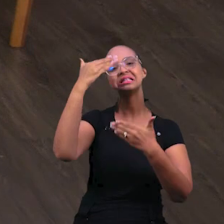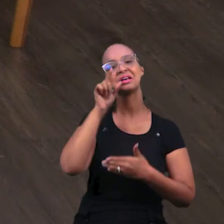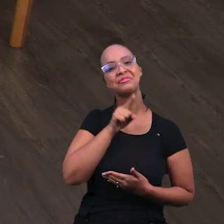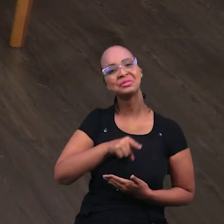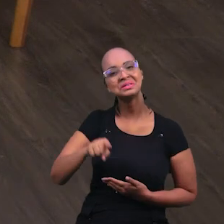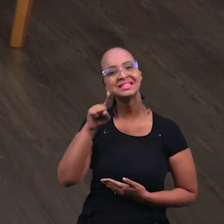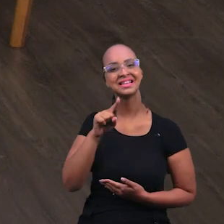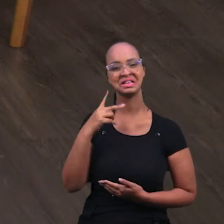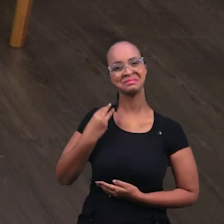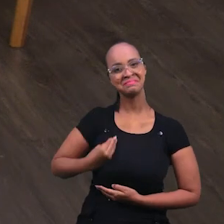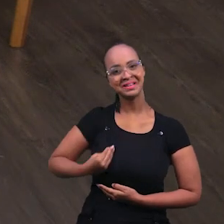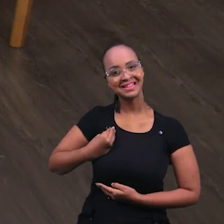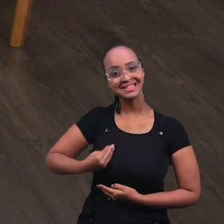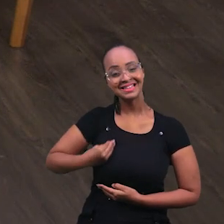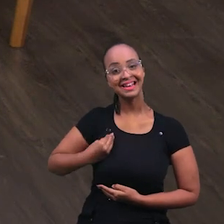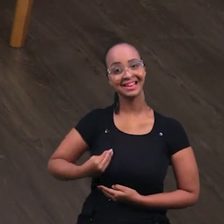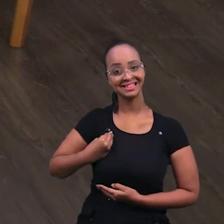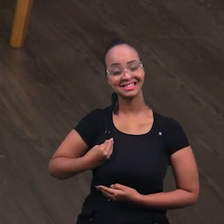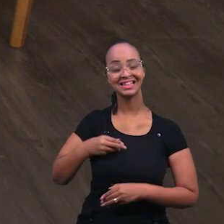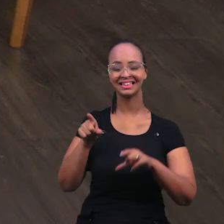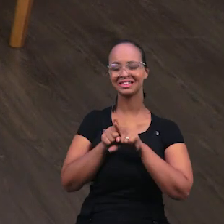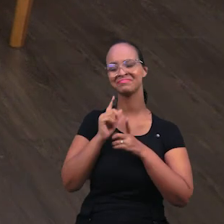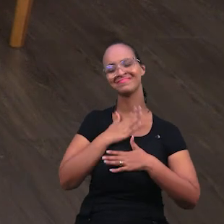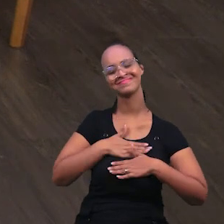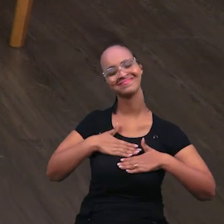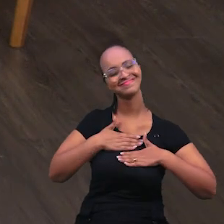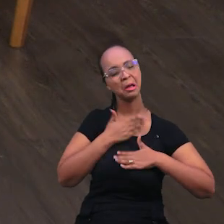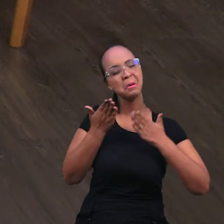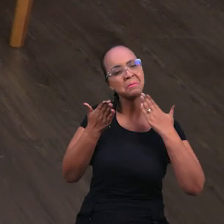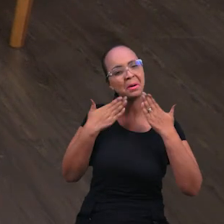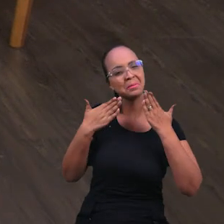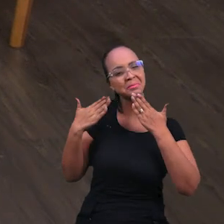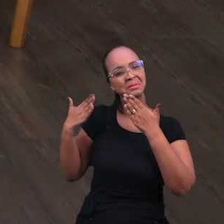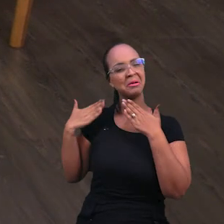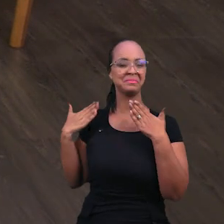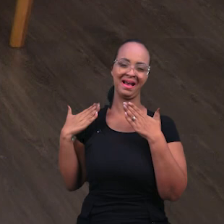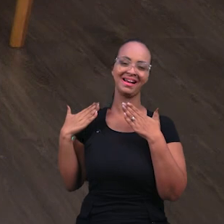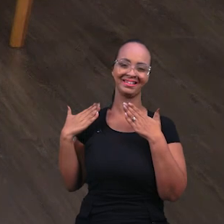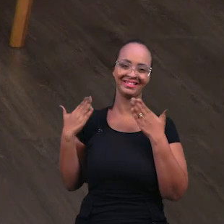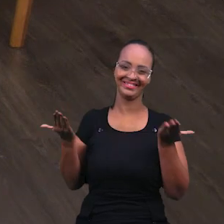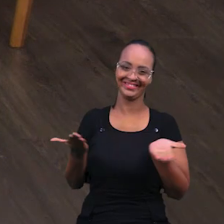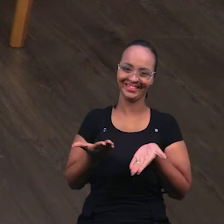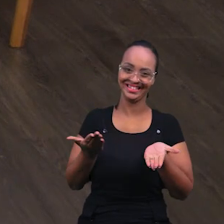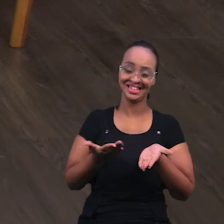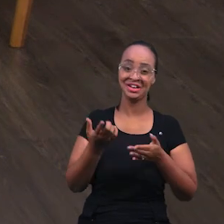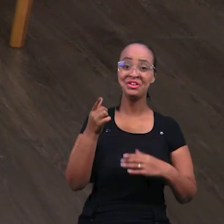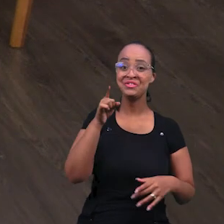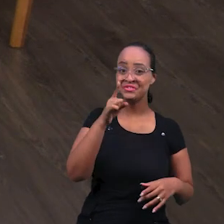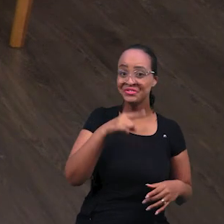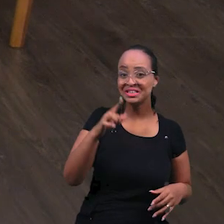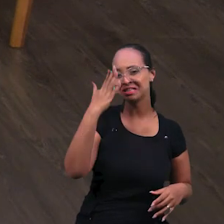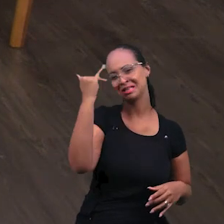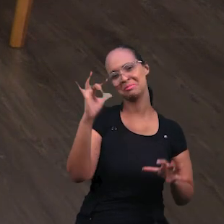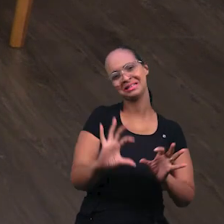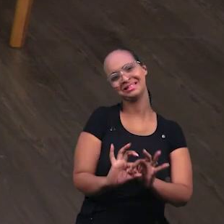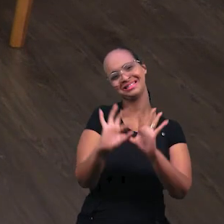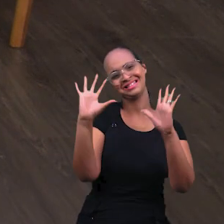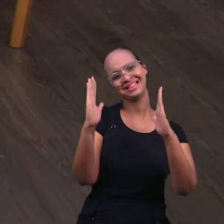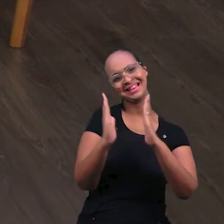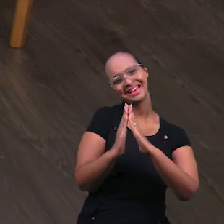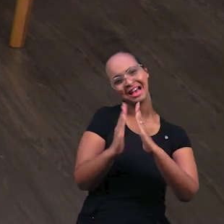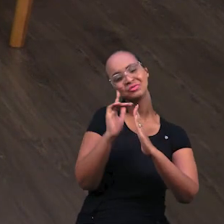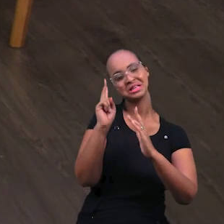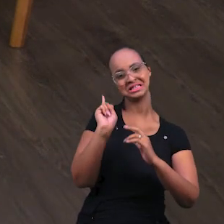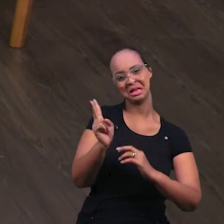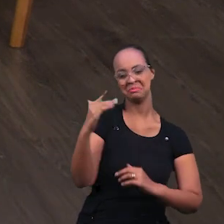agradecer a vocês pela presença, pela agradável conversa que a gente teve aqui. Vocês sabem que estão em casa, porque